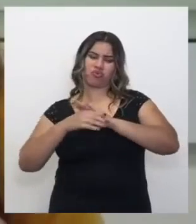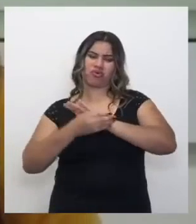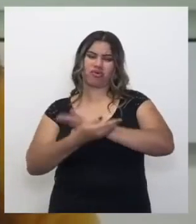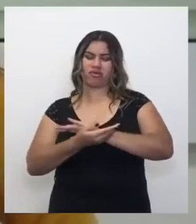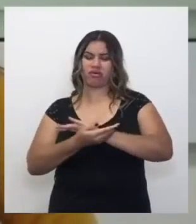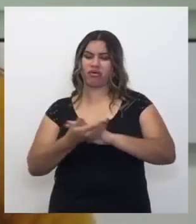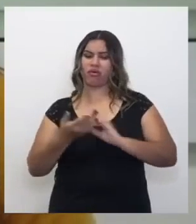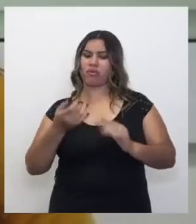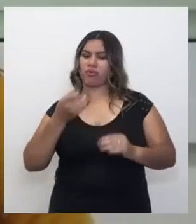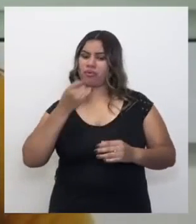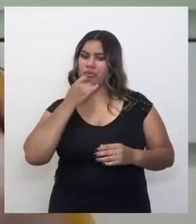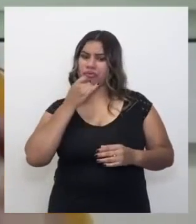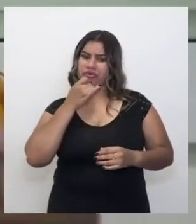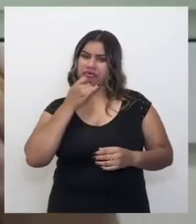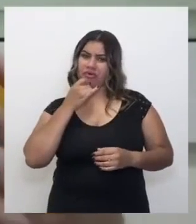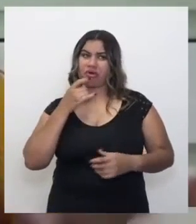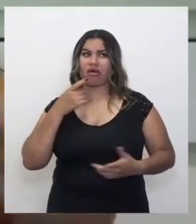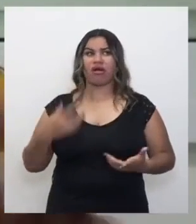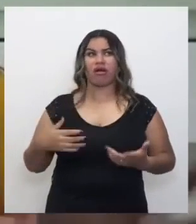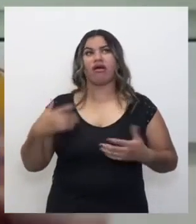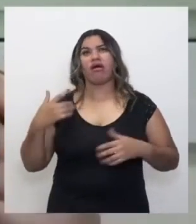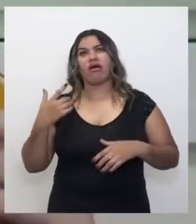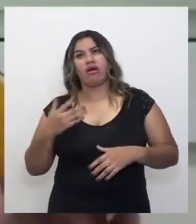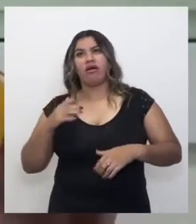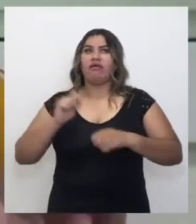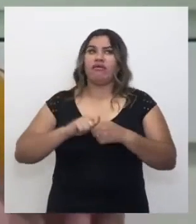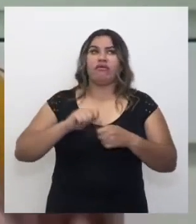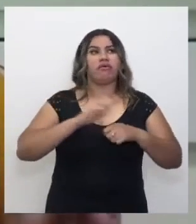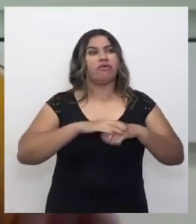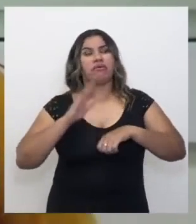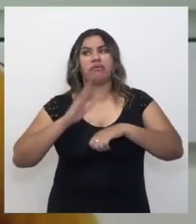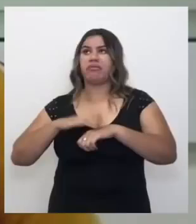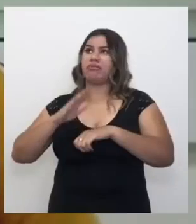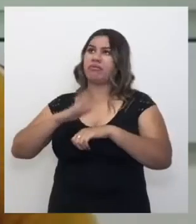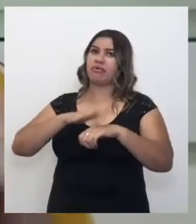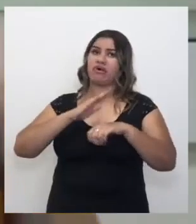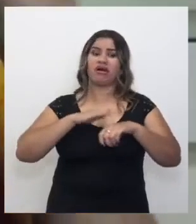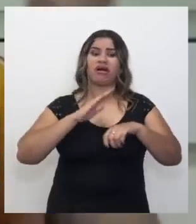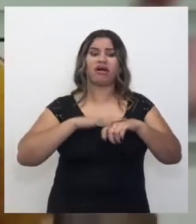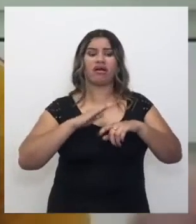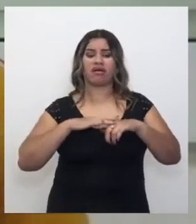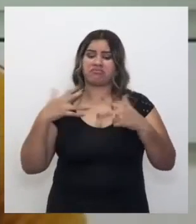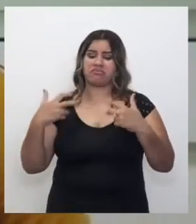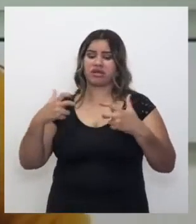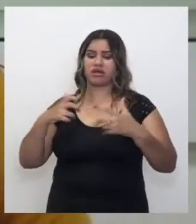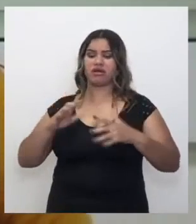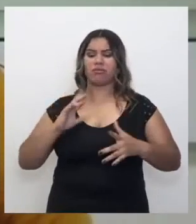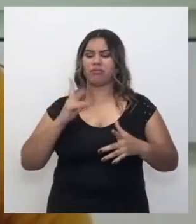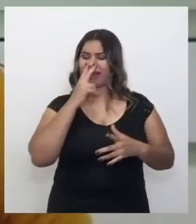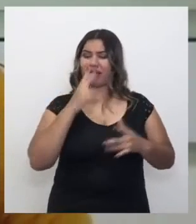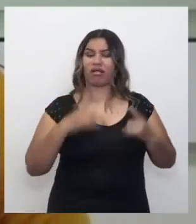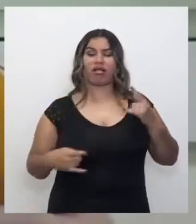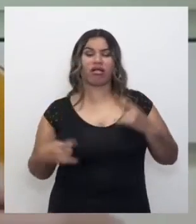o automático no cotidiano, vai fazendo, fazendo, fazendo, e a gente nem, às vezes a gente nem percebe o que que a gente está fazendo, a gente está só